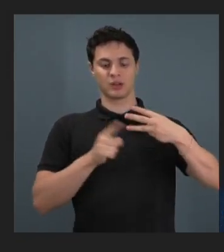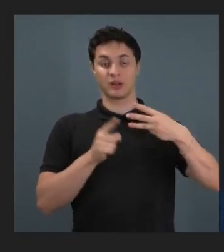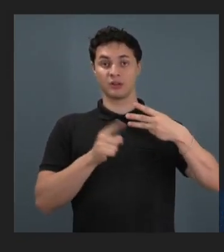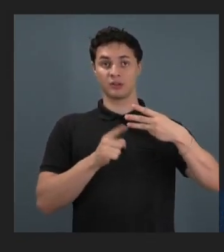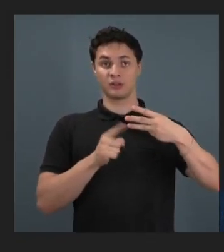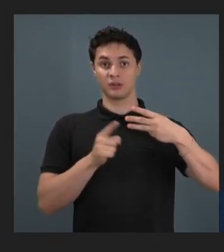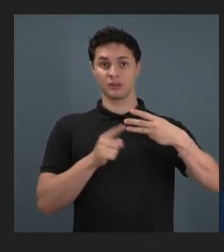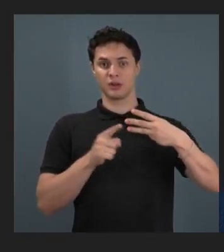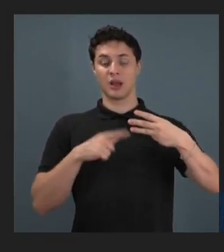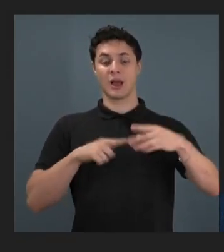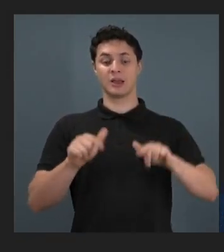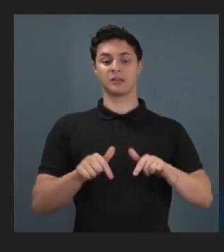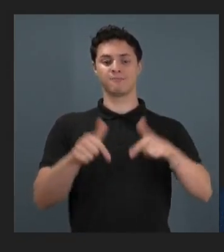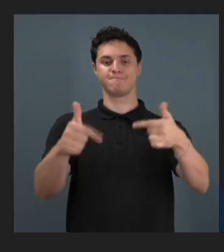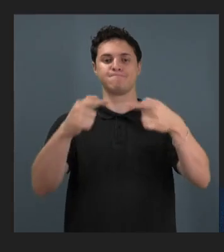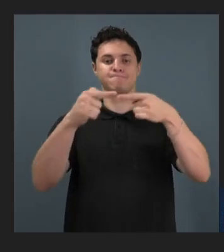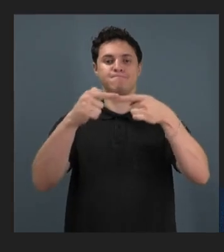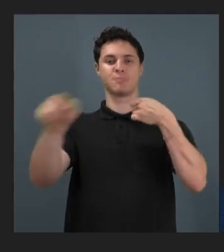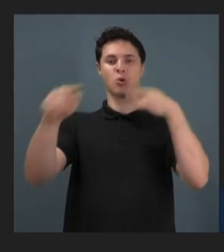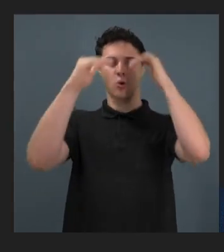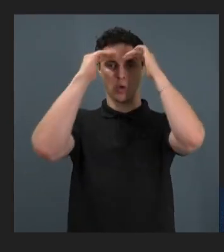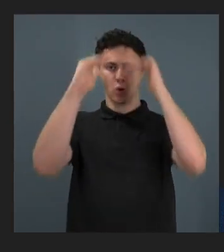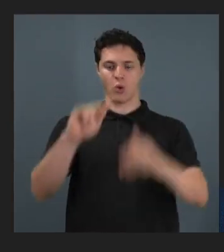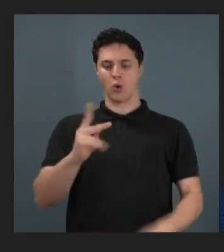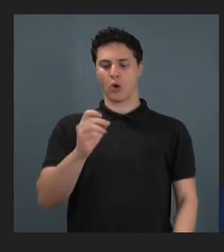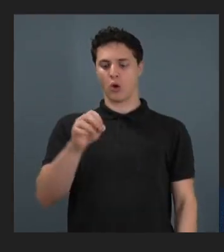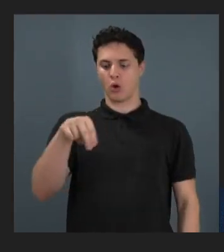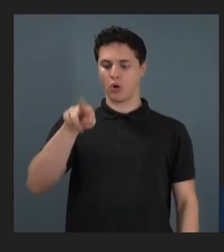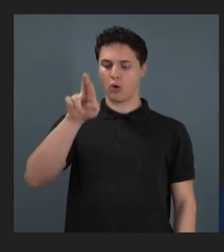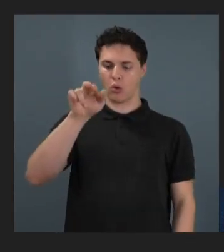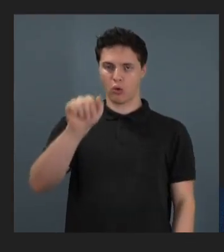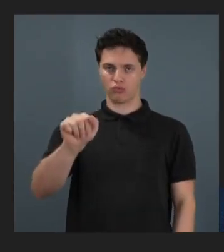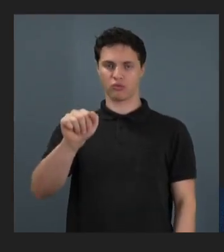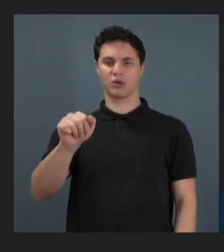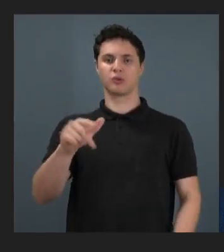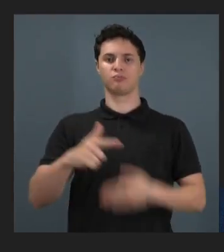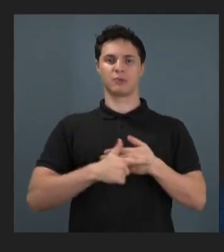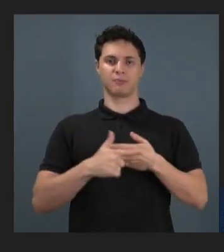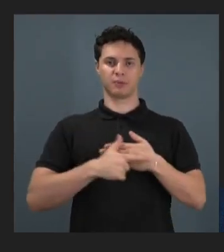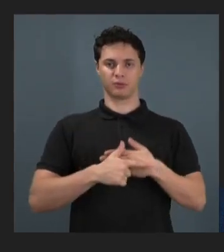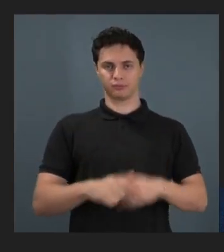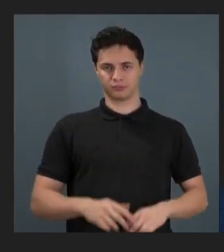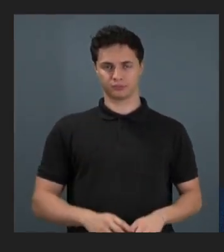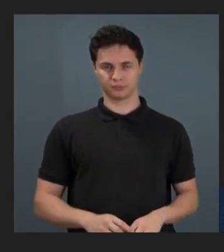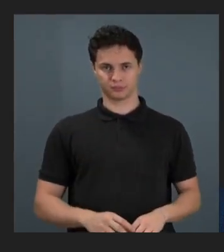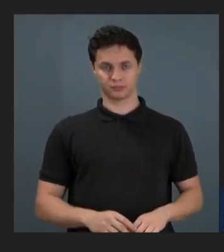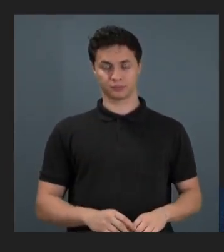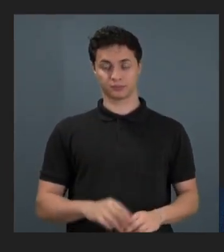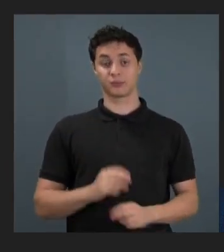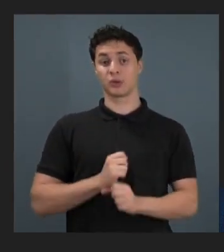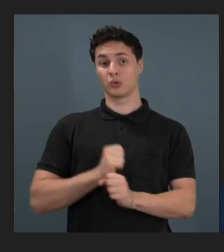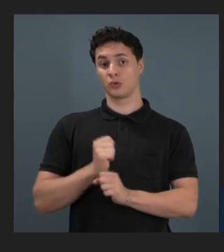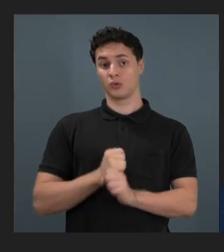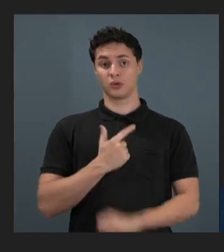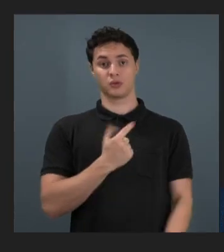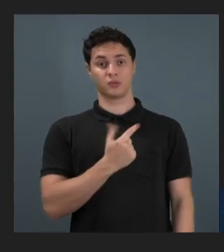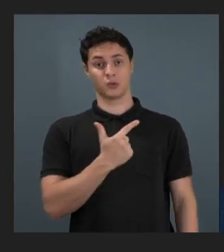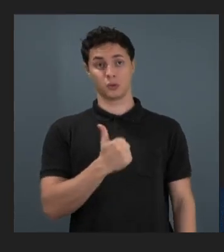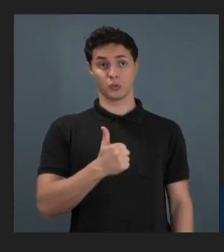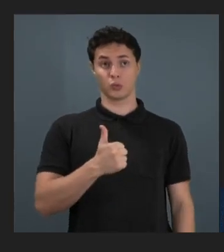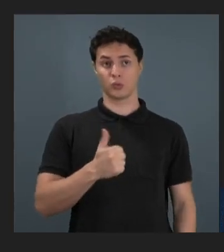proceder de modo incompatível com a honra e o decoro de suas funções. Em 2021, senhor